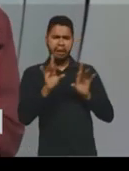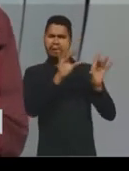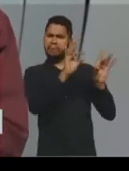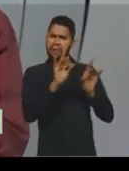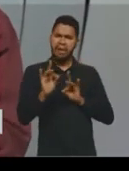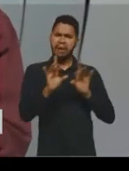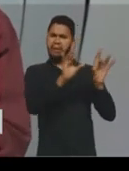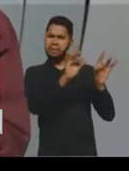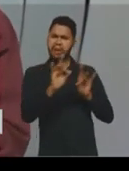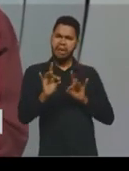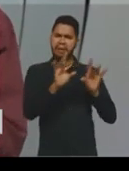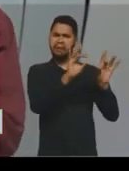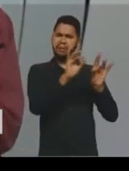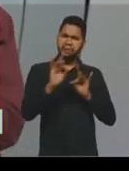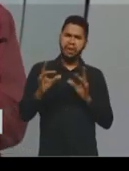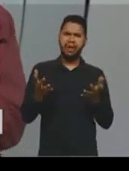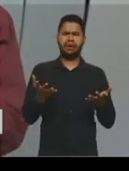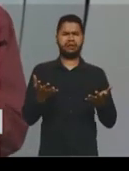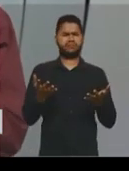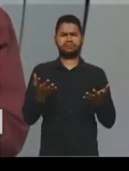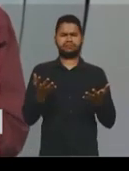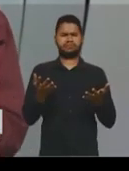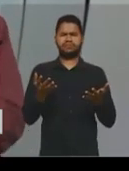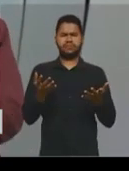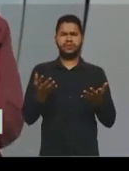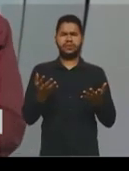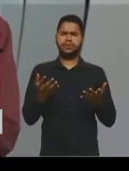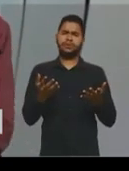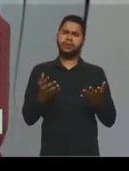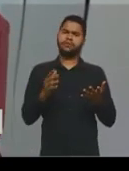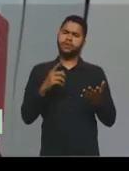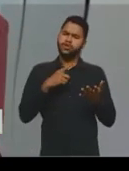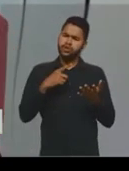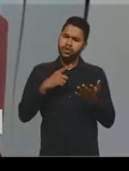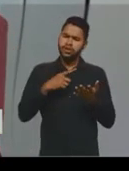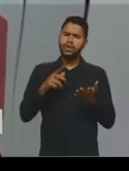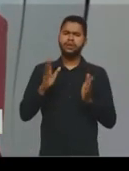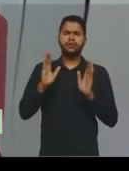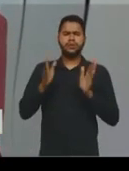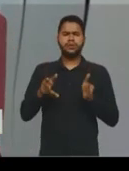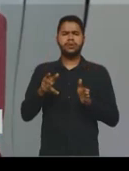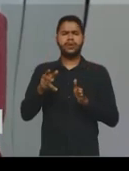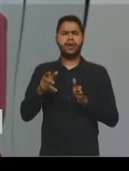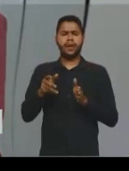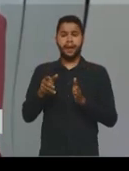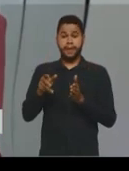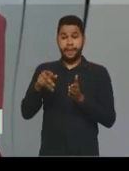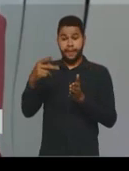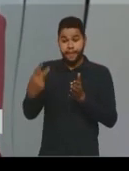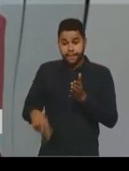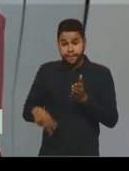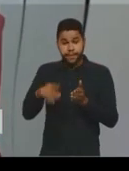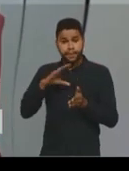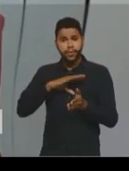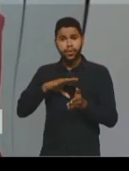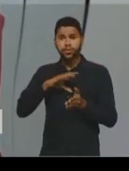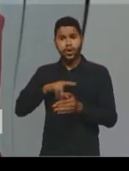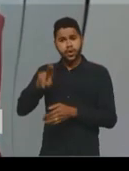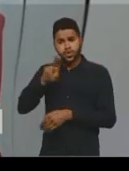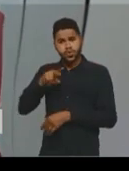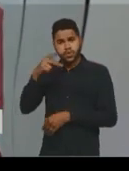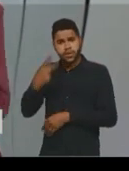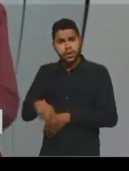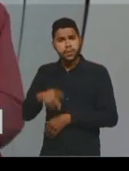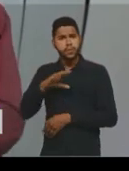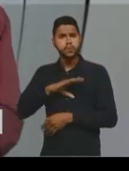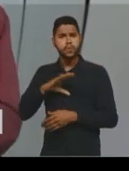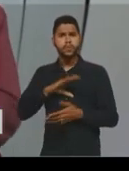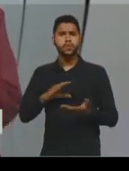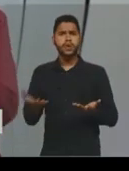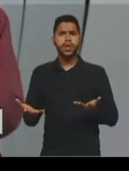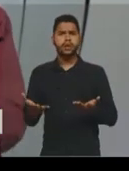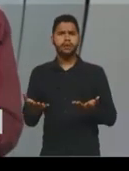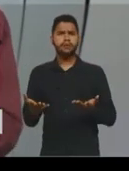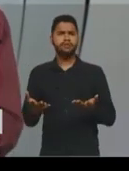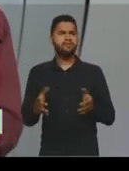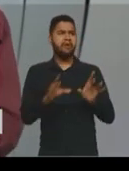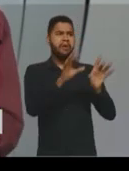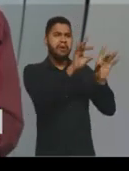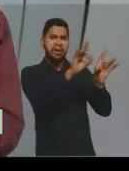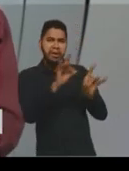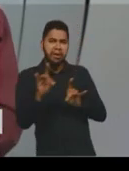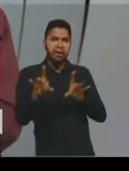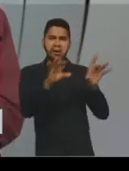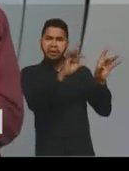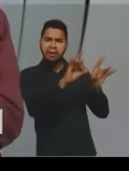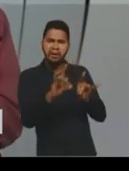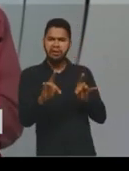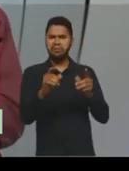Sim. Feio o texto, quando é exagerado. Então se tem a palavra, Neme, a palavra no português, vamos usar a que tem, as outras que já tem muitas que não